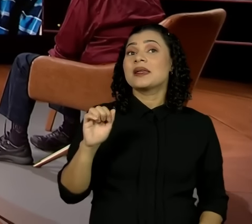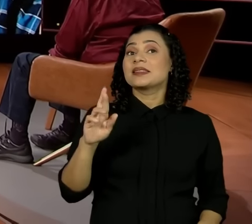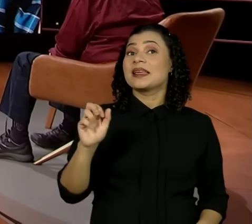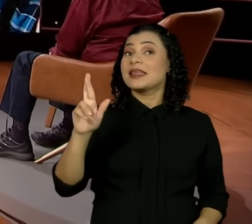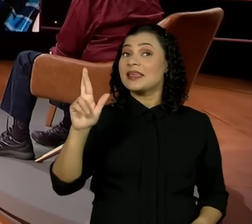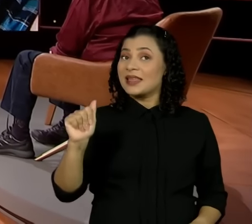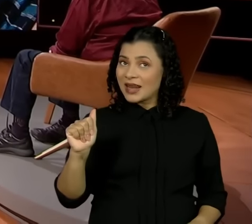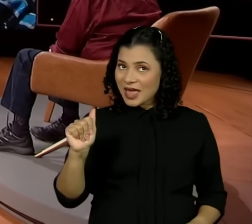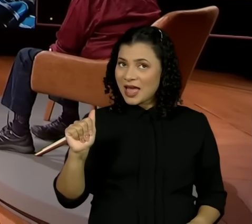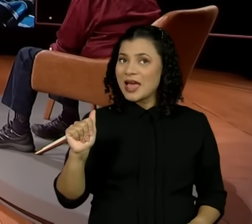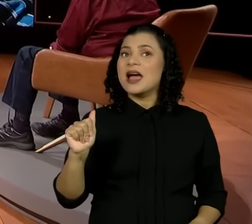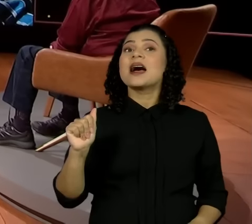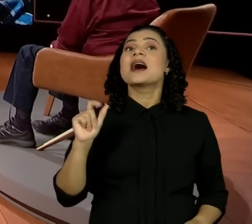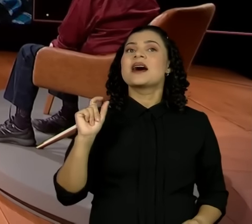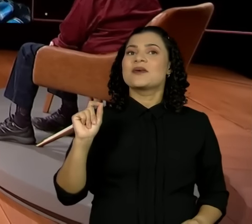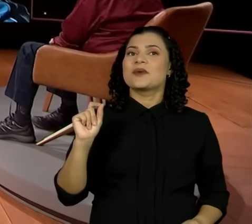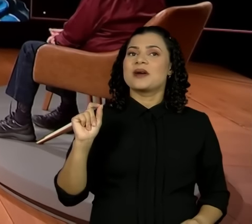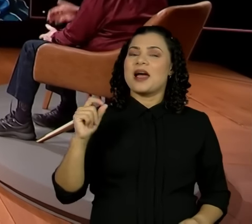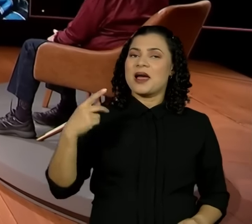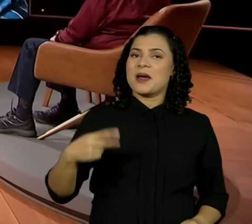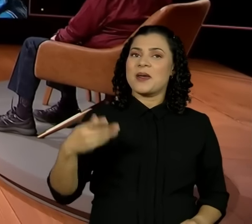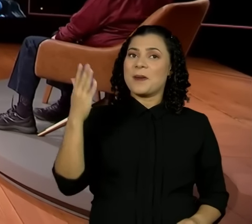Bandeira Desfraldada.